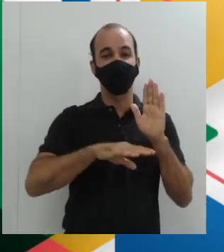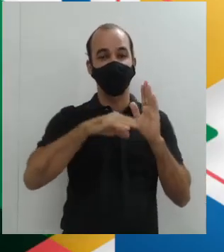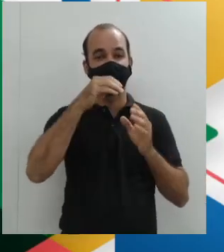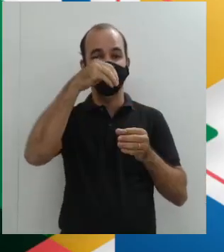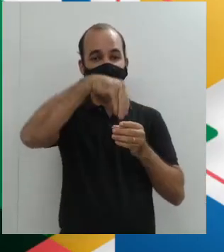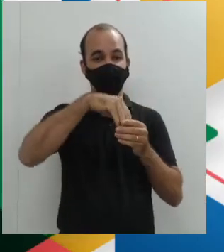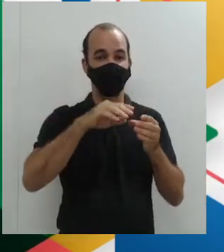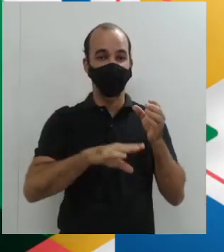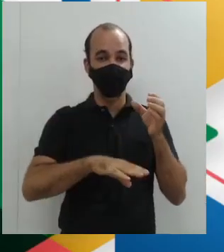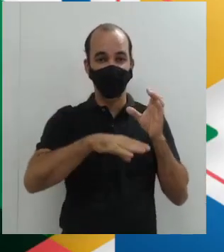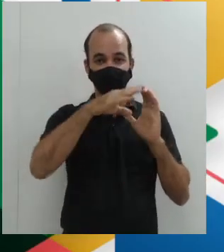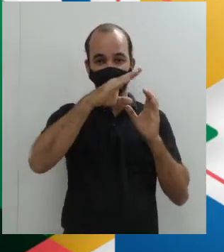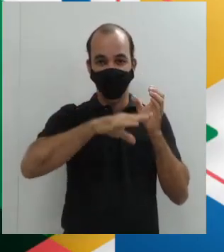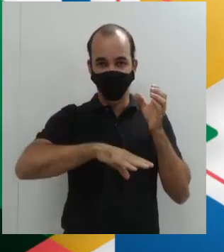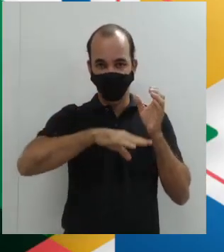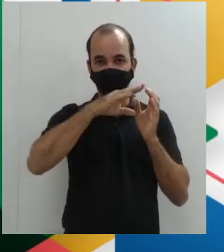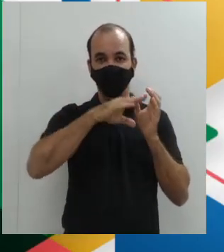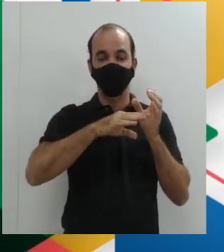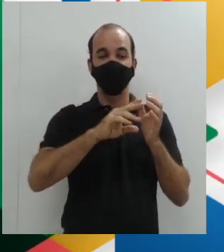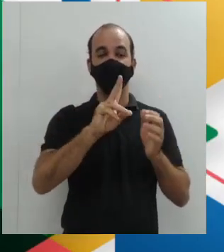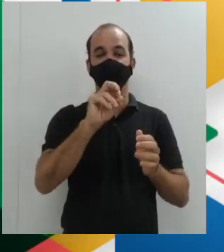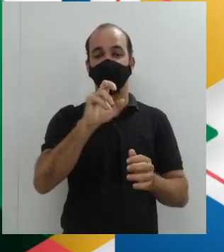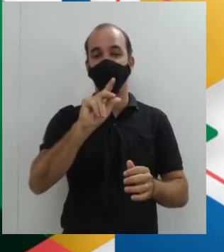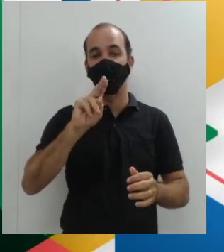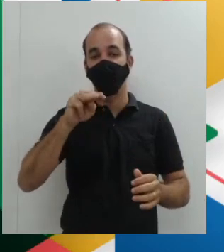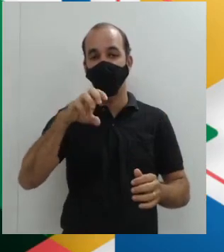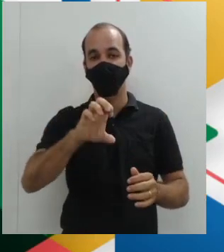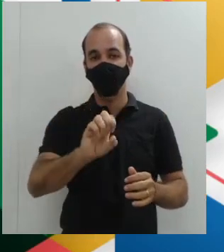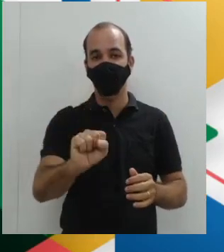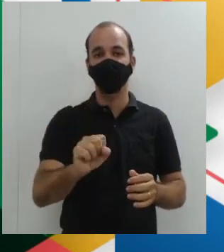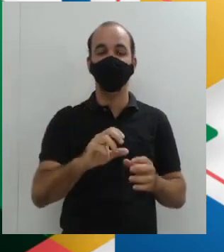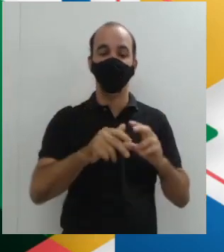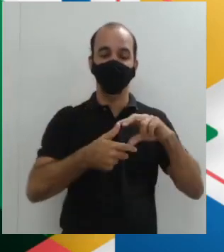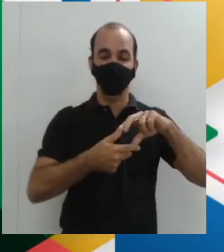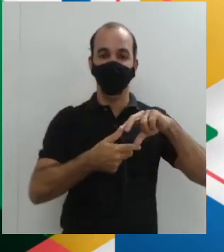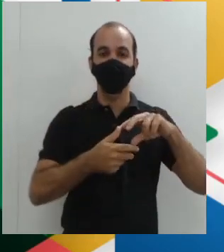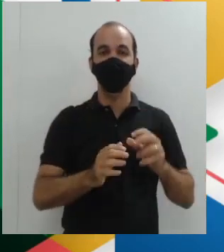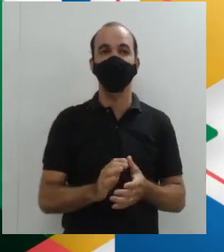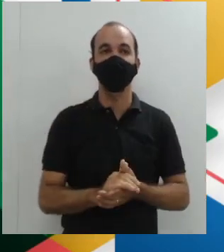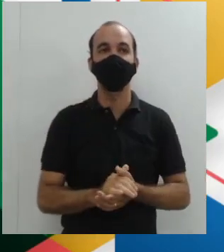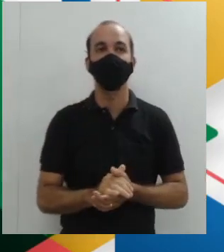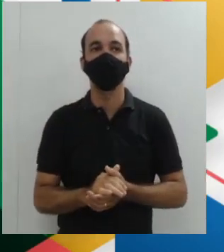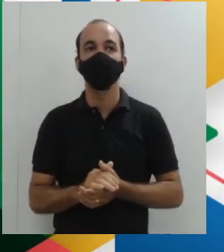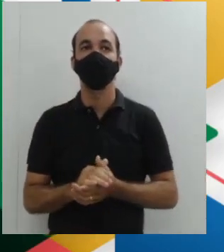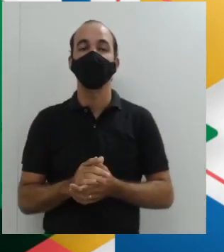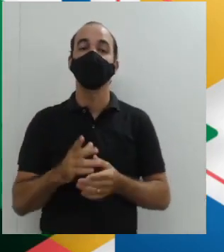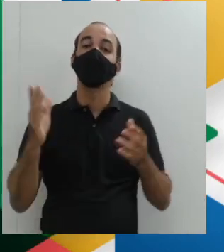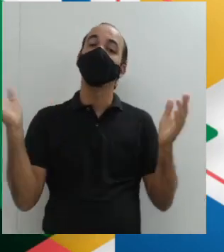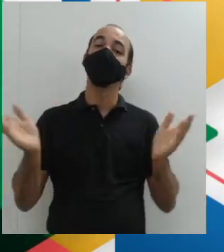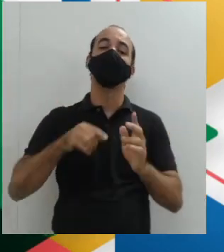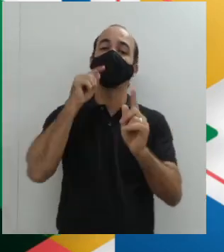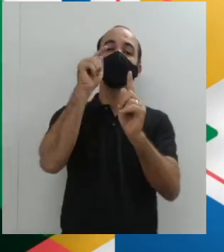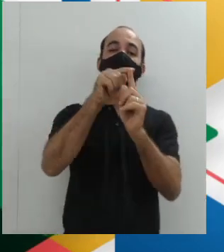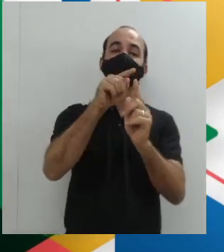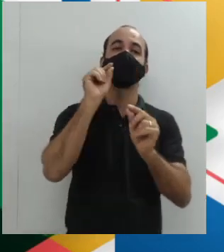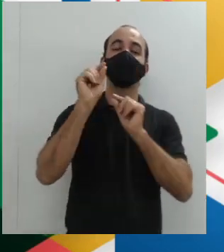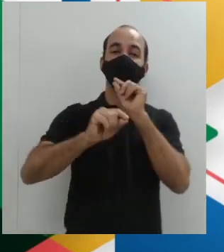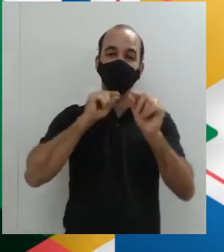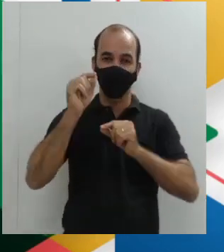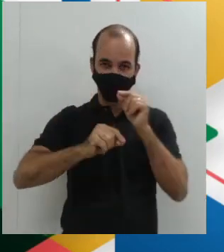tema hoje é show de bola. A nossa expectativa de aprendizagem é mobilizar conceitos e propriedades